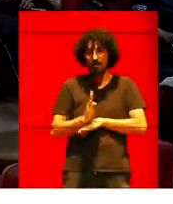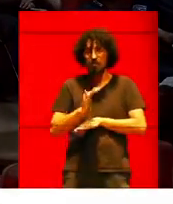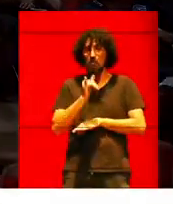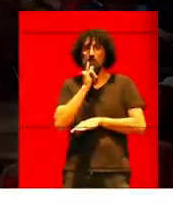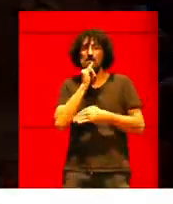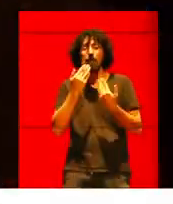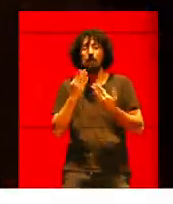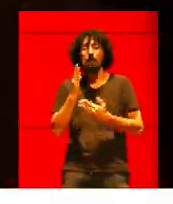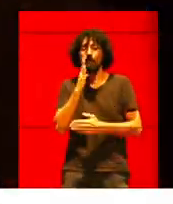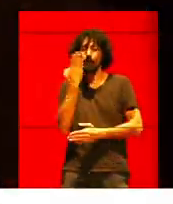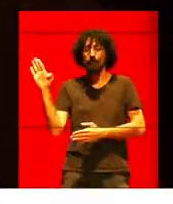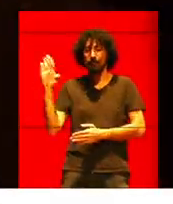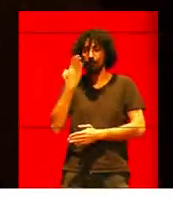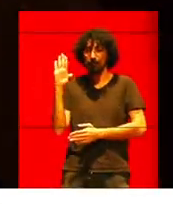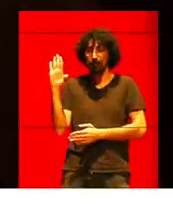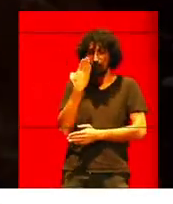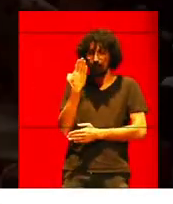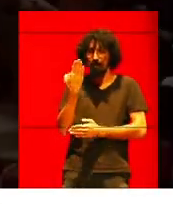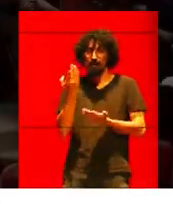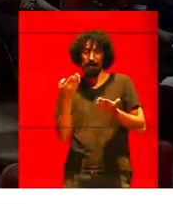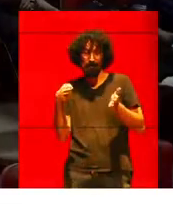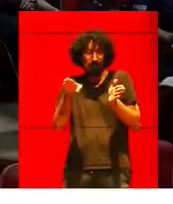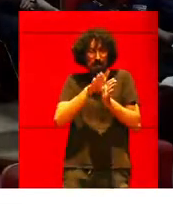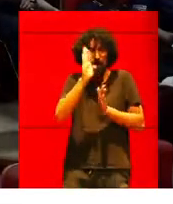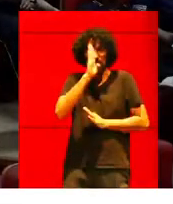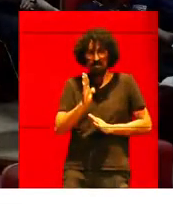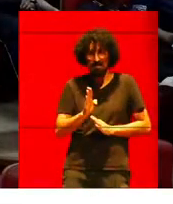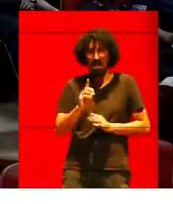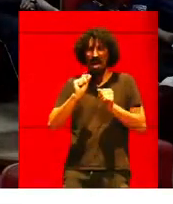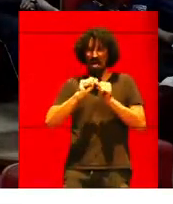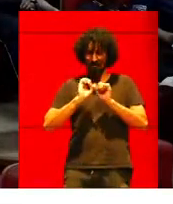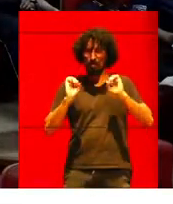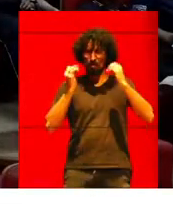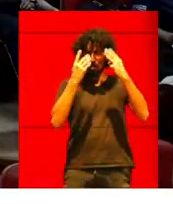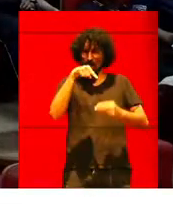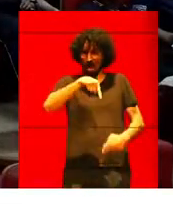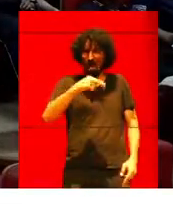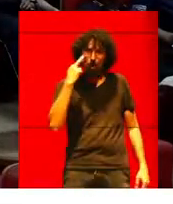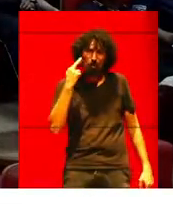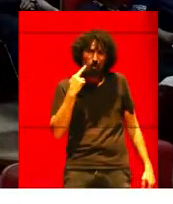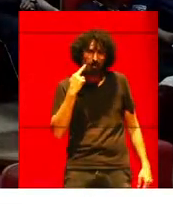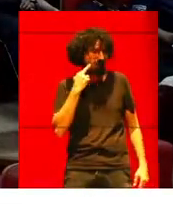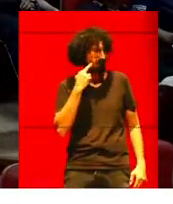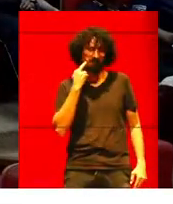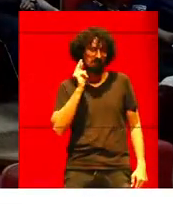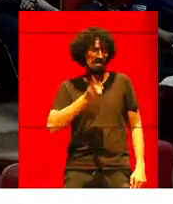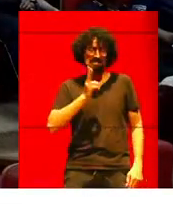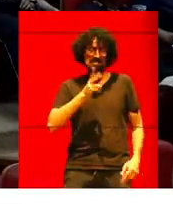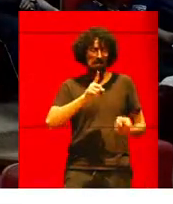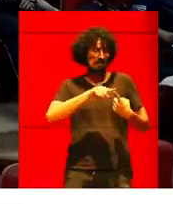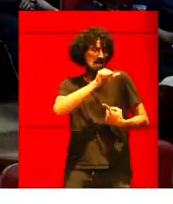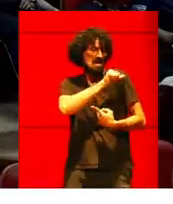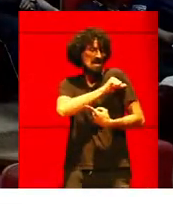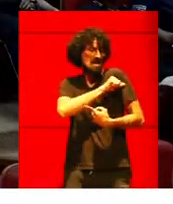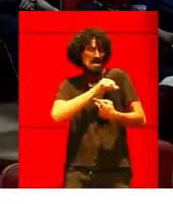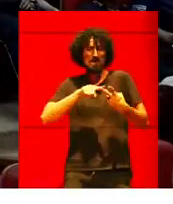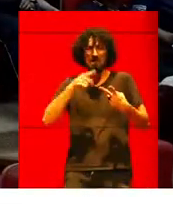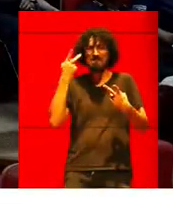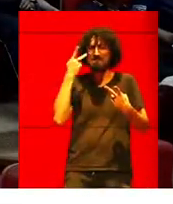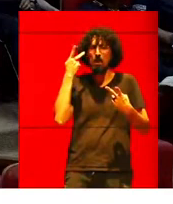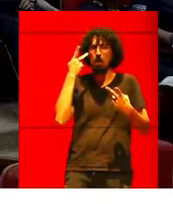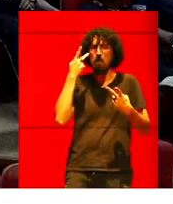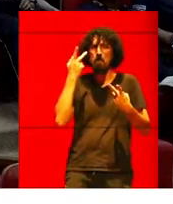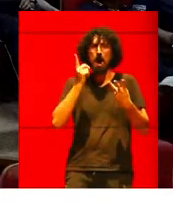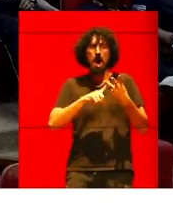lá, o show no Brasil, onde que é o show? São Paulo, Rio de Janeiro. Quer dizer então que São Paulo e Rio são Brasil? O